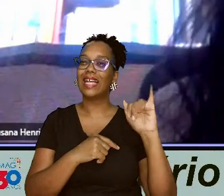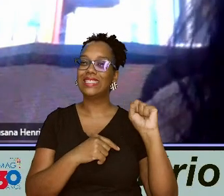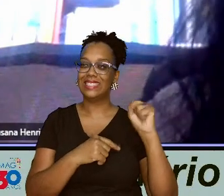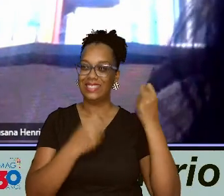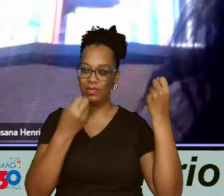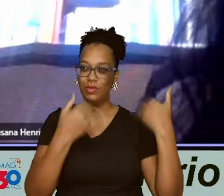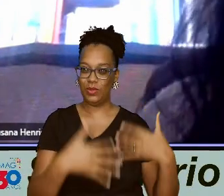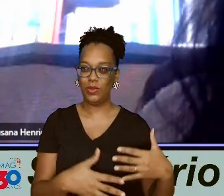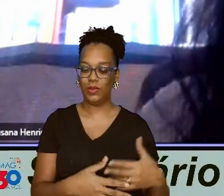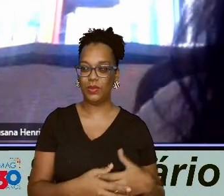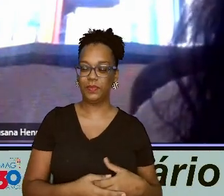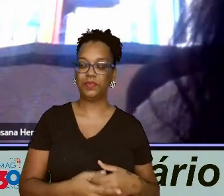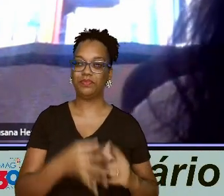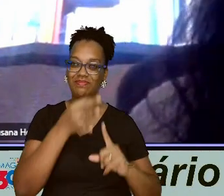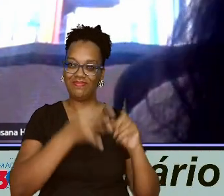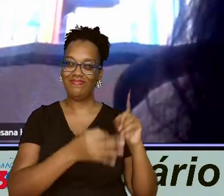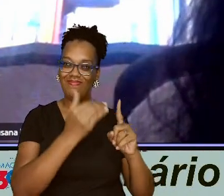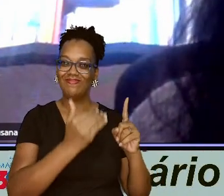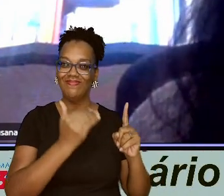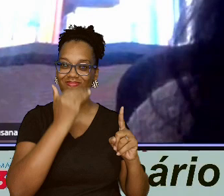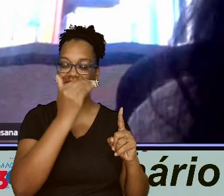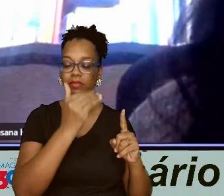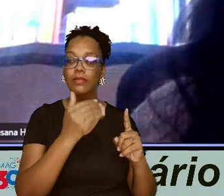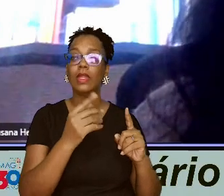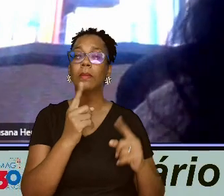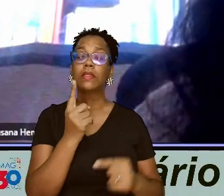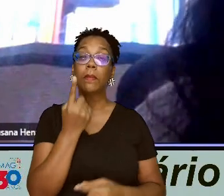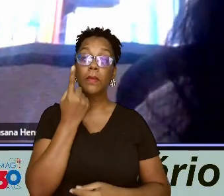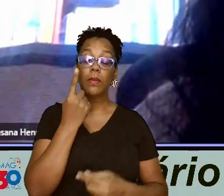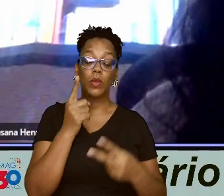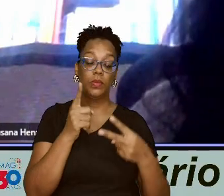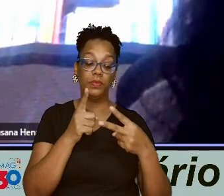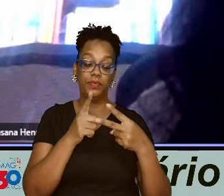mas eu acho que o primeiro ponto é um pouco sobre